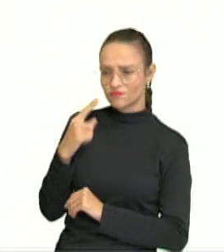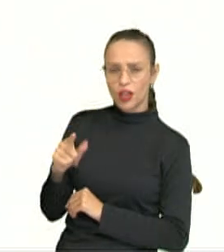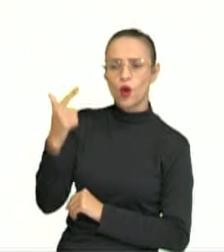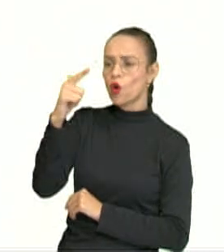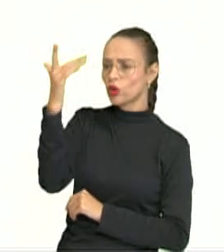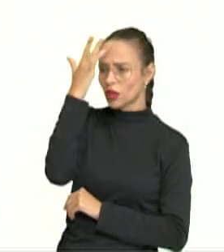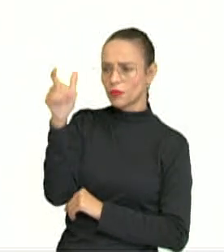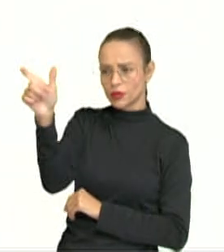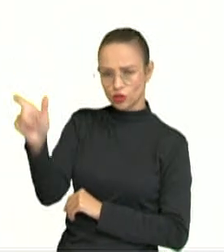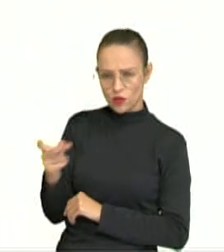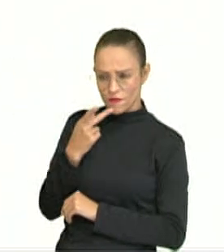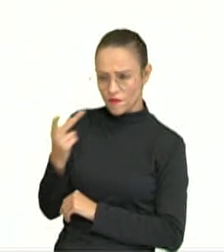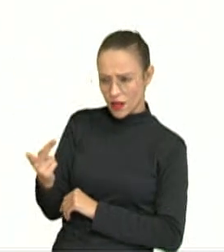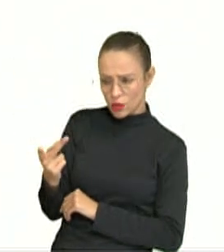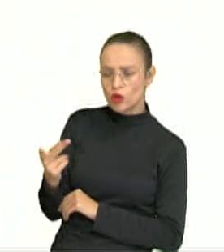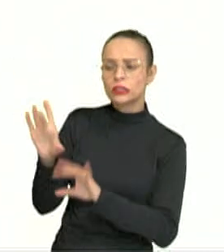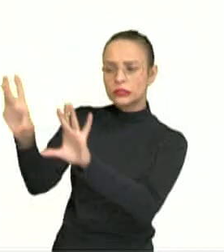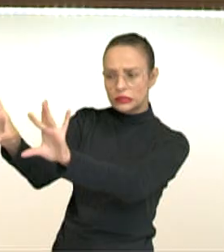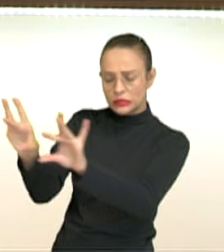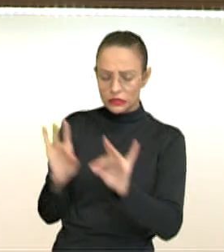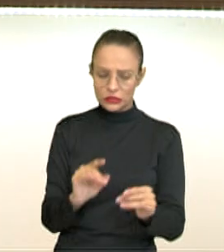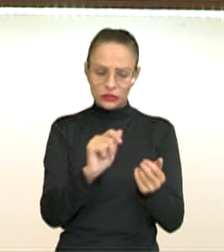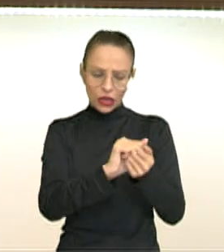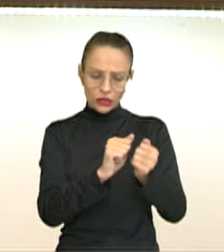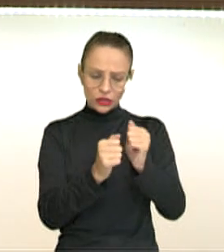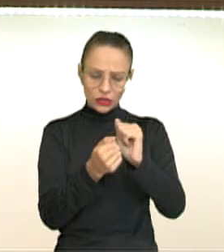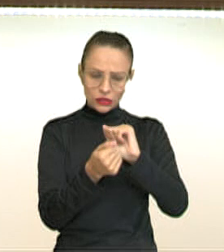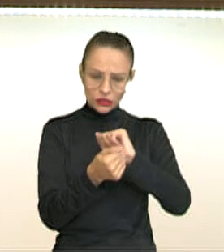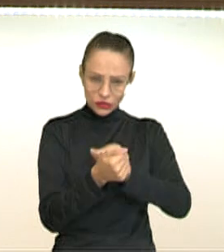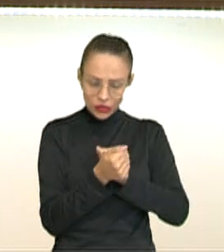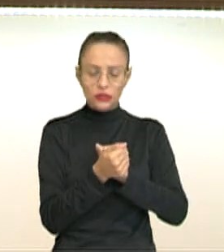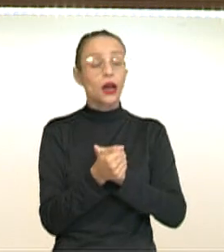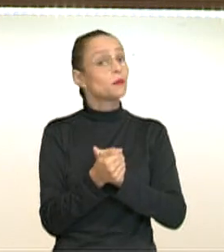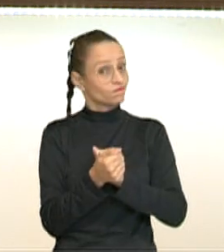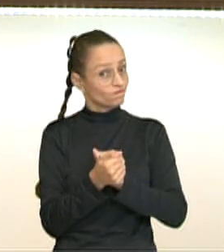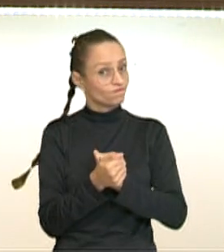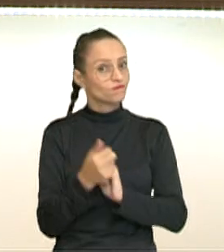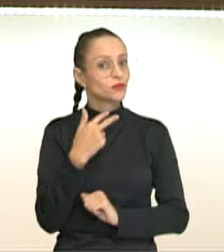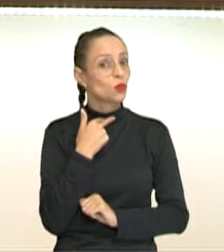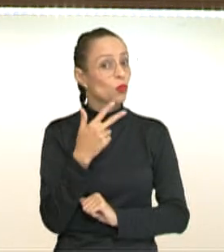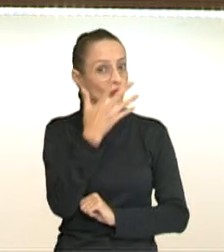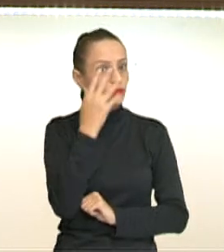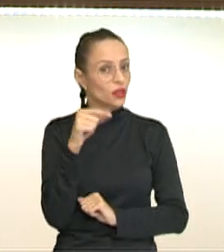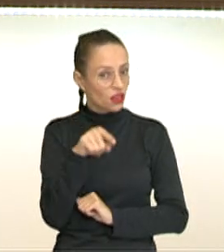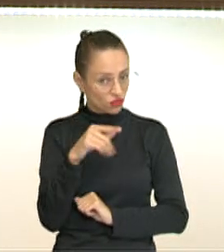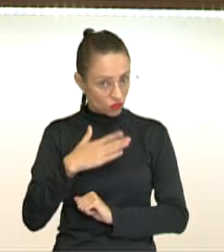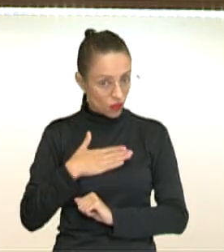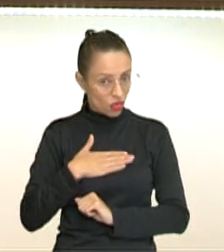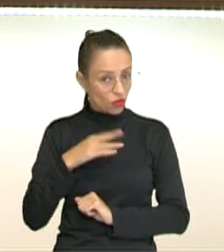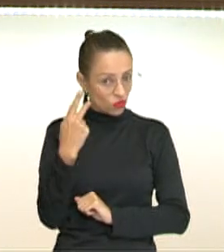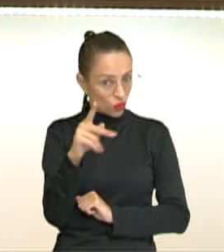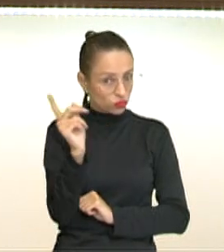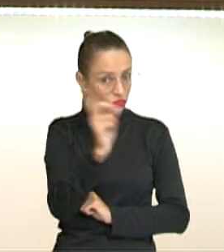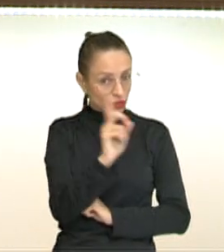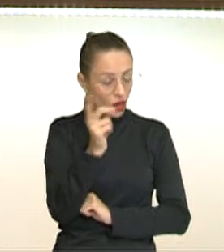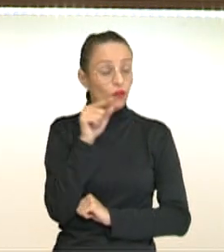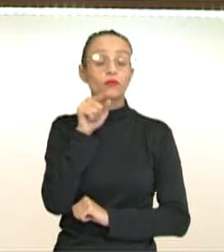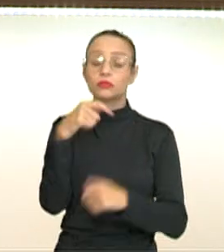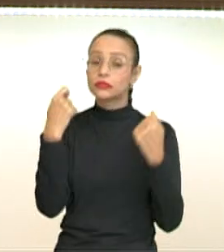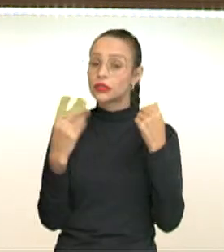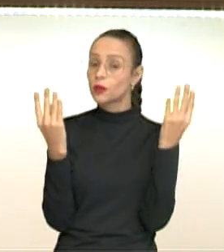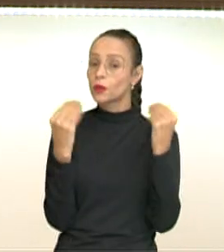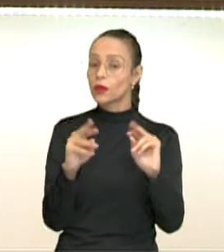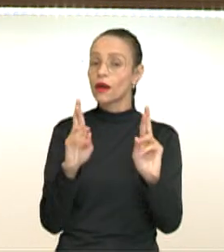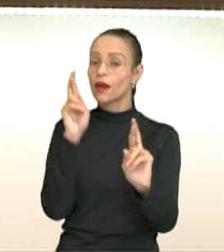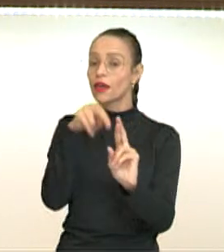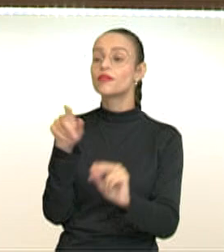disse, transformar com as suas próprias palavras, mas não deve esquecer de que aquilo não é seu. Você deve fazer a referência a